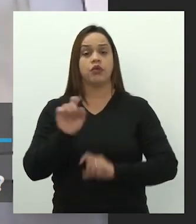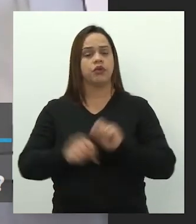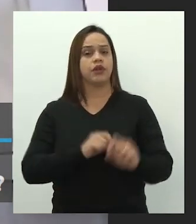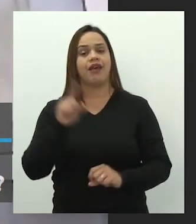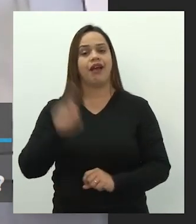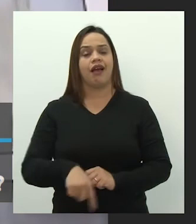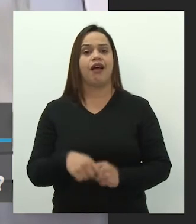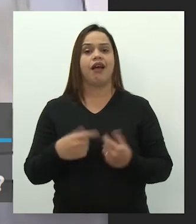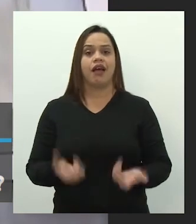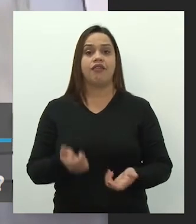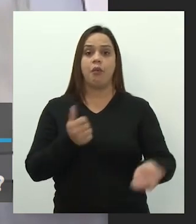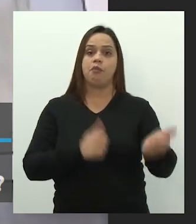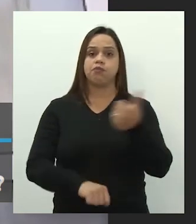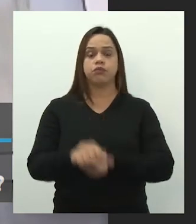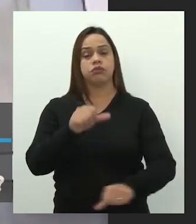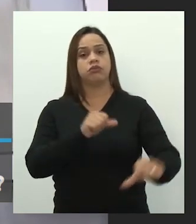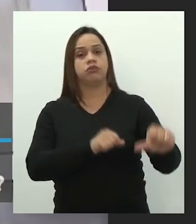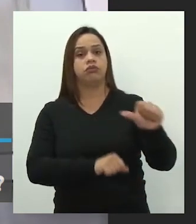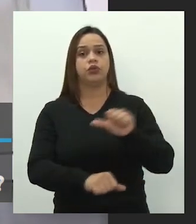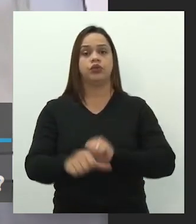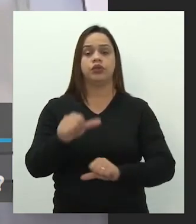elas vão mudando, né,